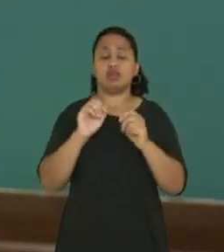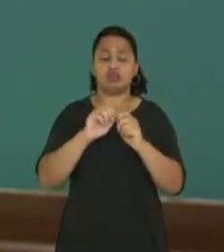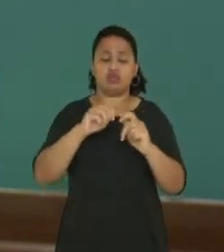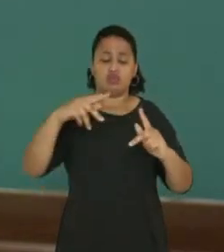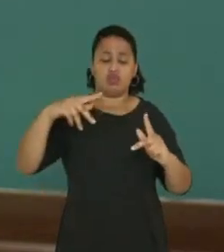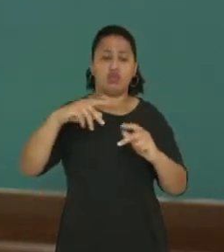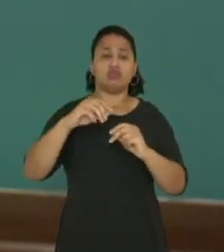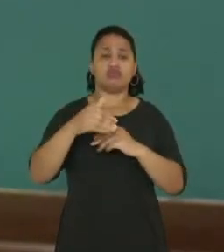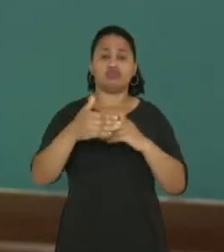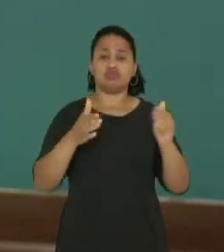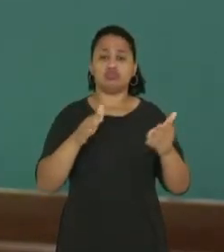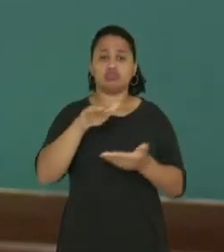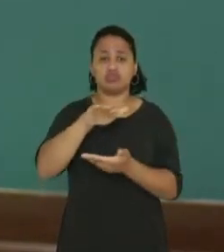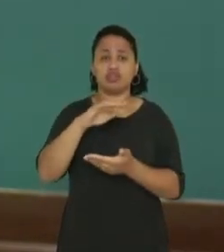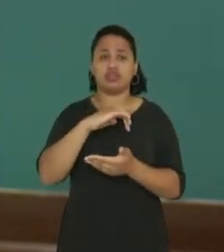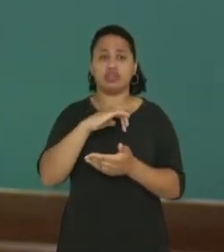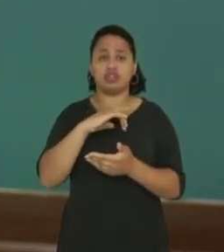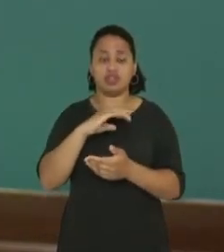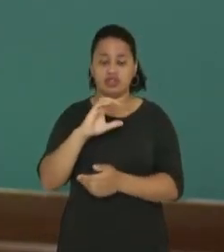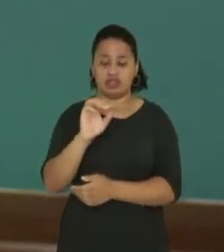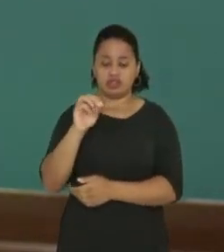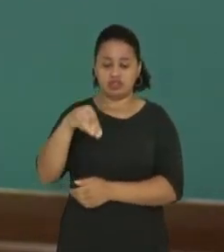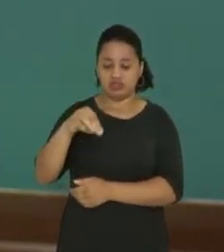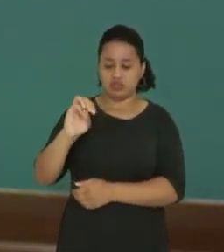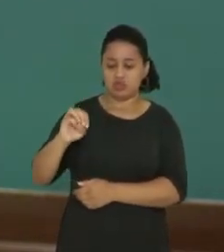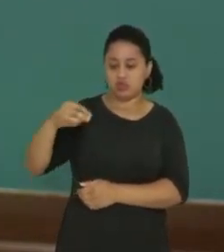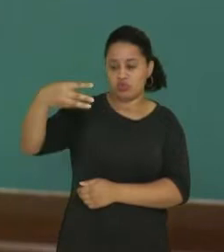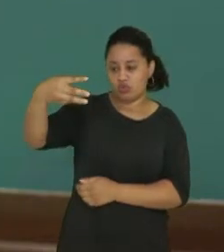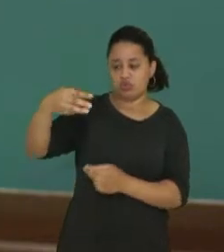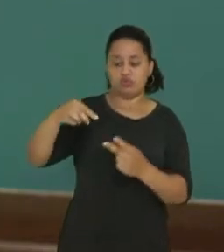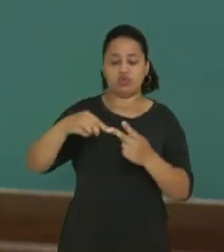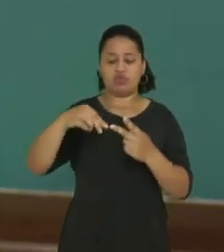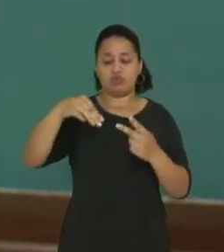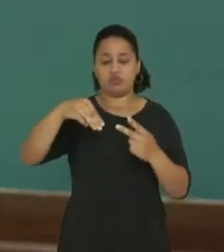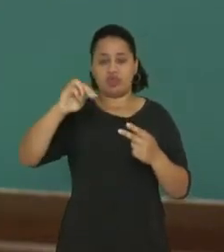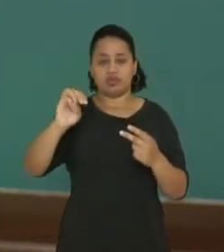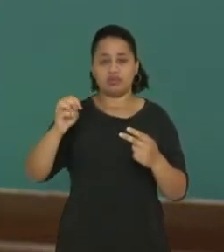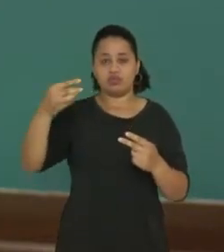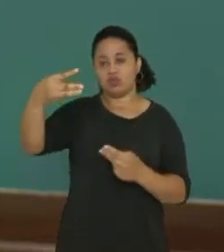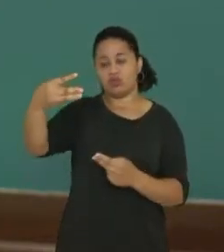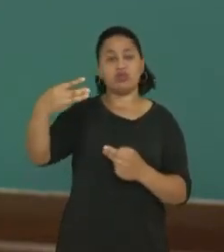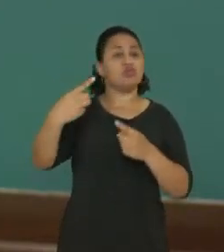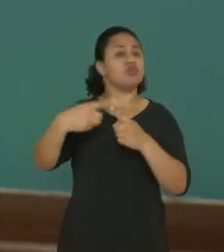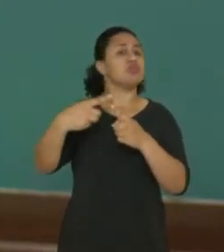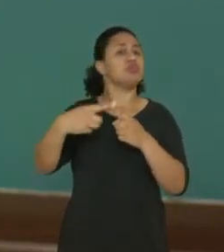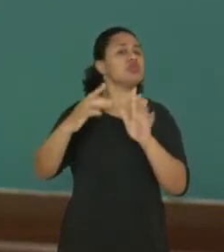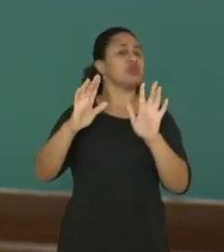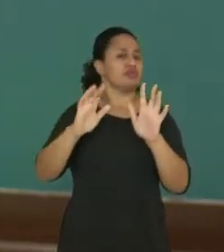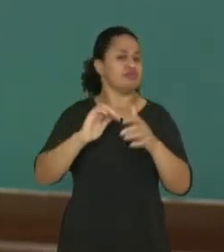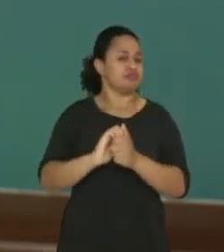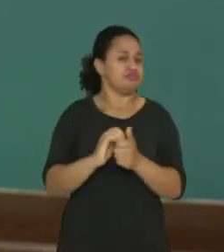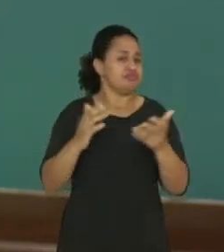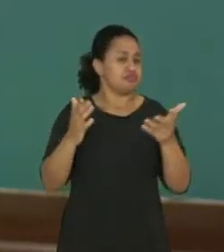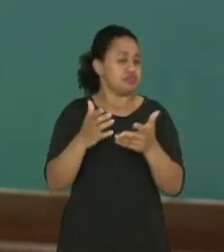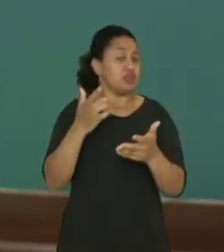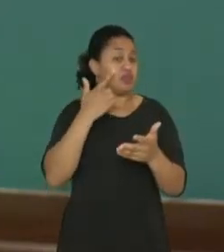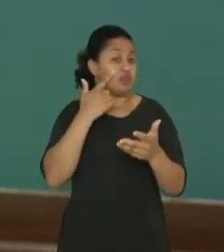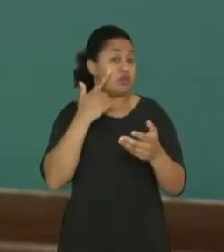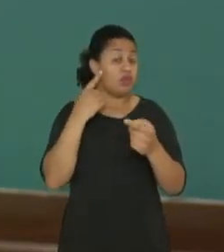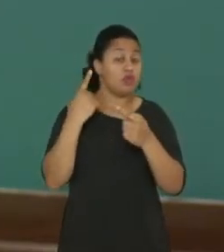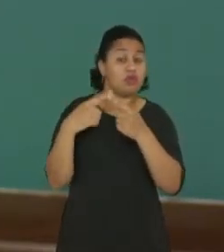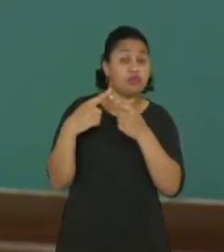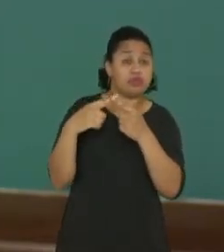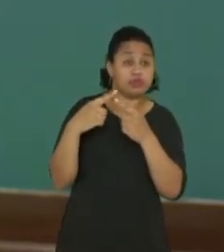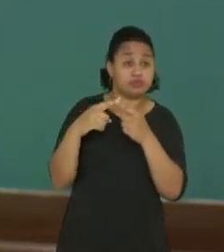gente encontra lá, por exemplo, centímetro cúbico, metro cúbico, tá? Por que será? Agora, então, vamos ver por que disso.